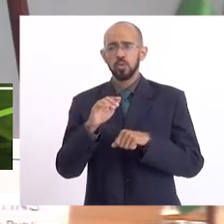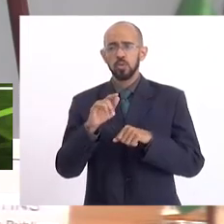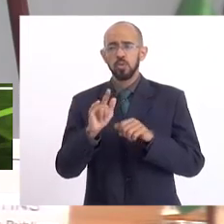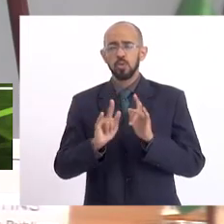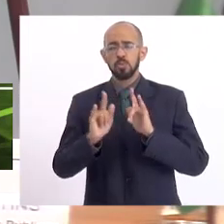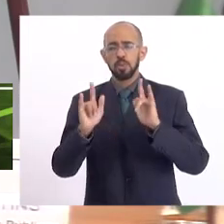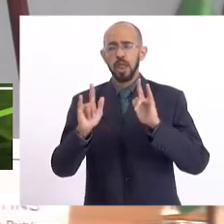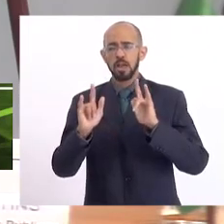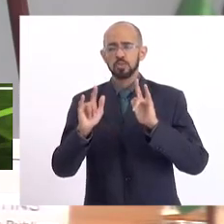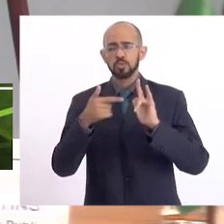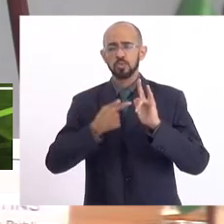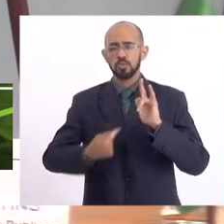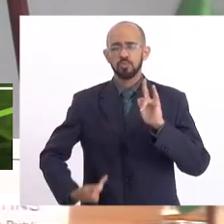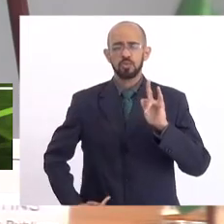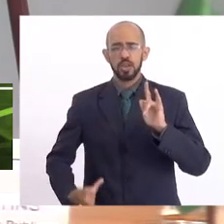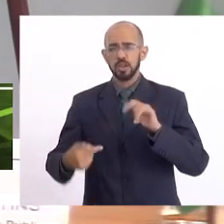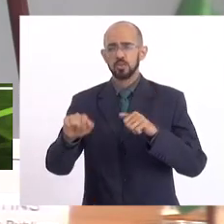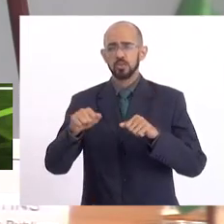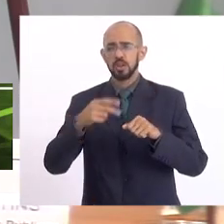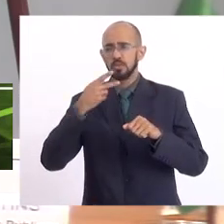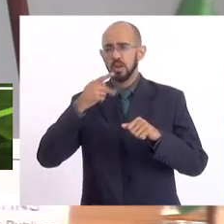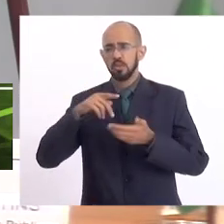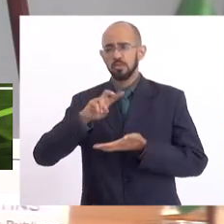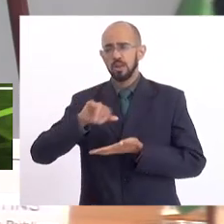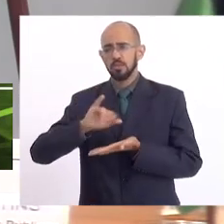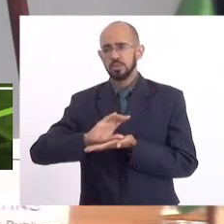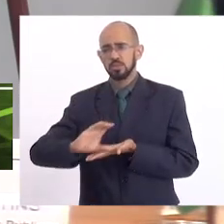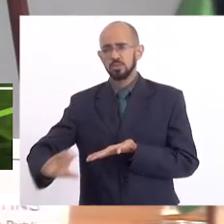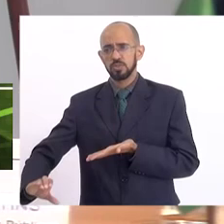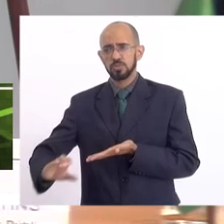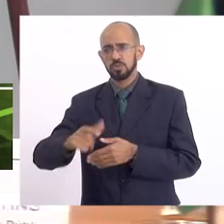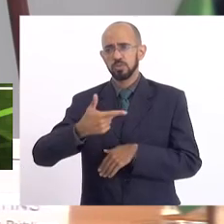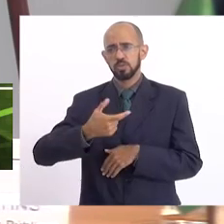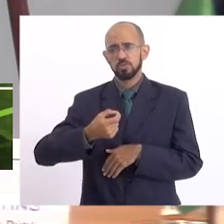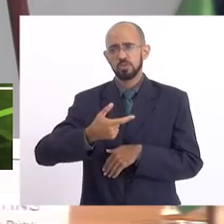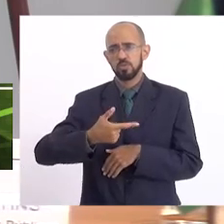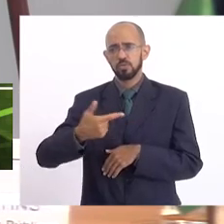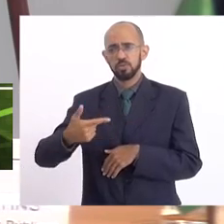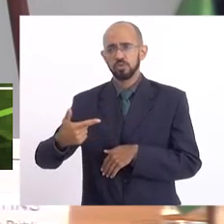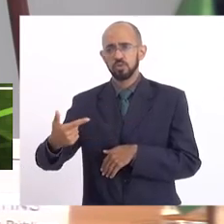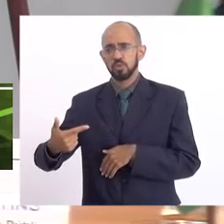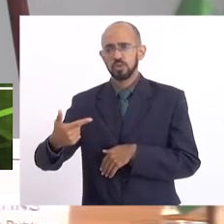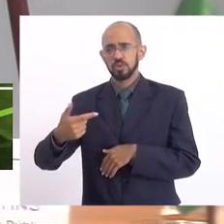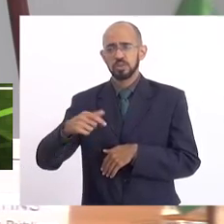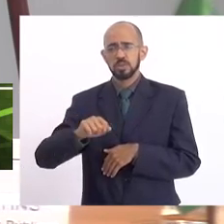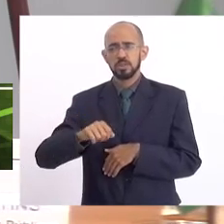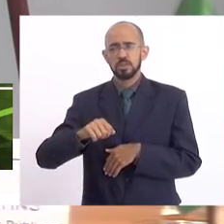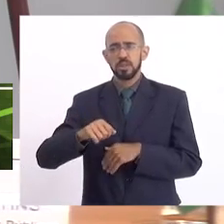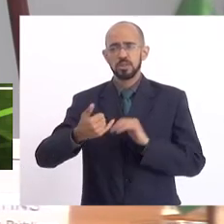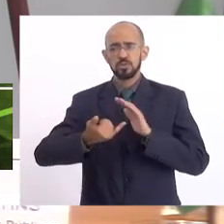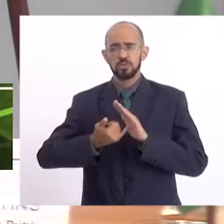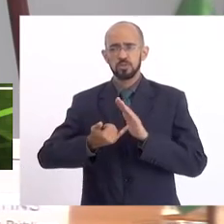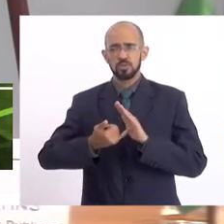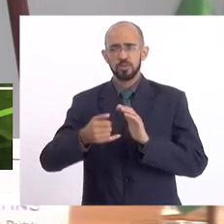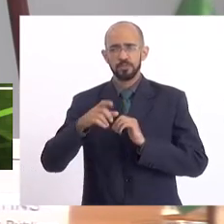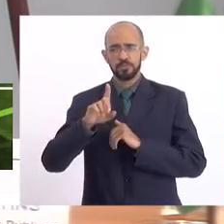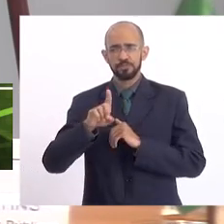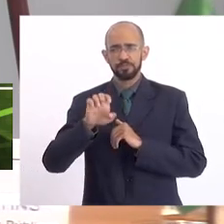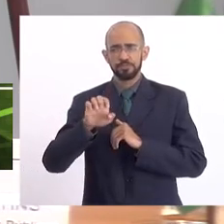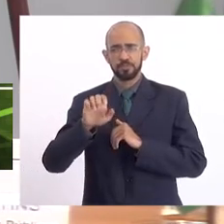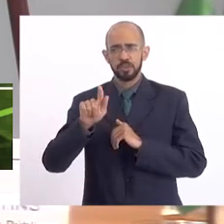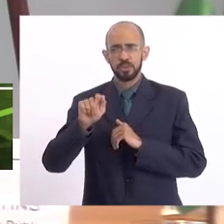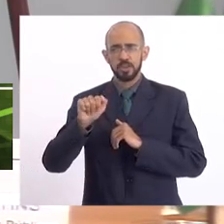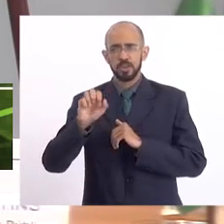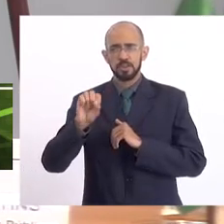E ele falou que realmente vai fazer um investimento em 2022 grande na instituição no Degaso, que ele